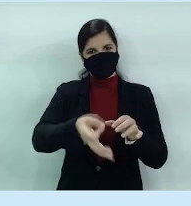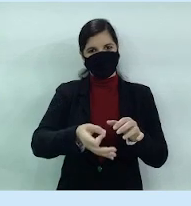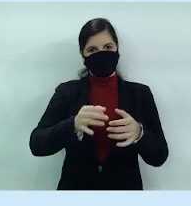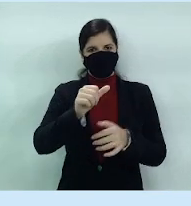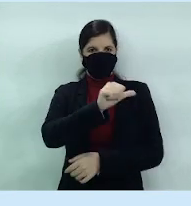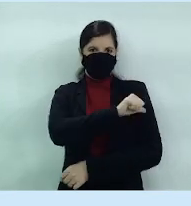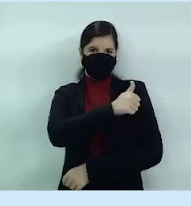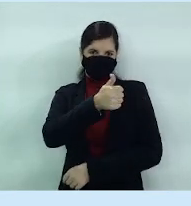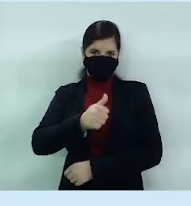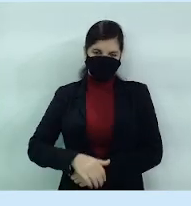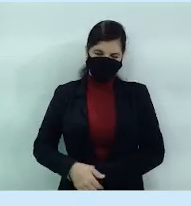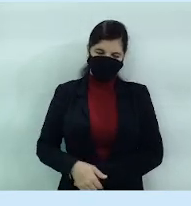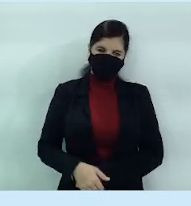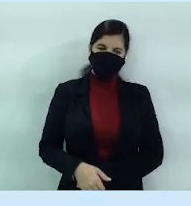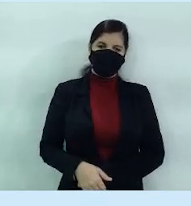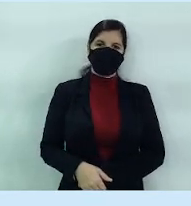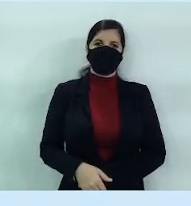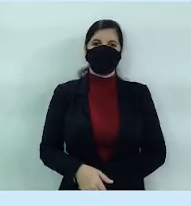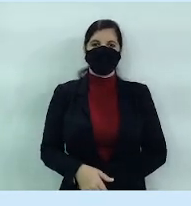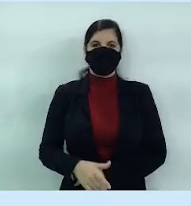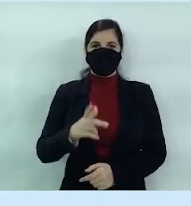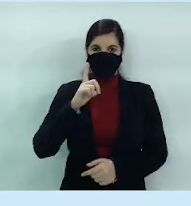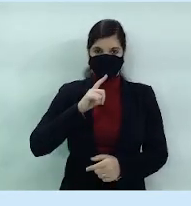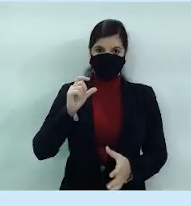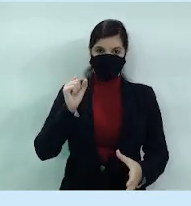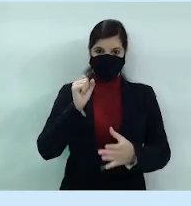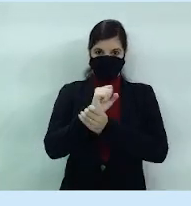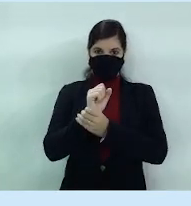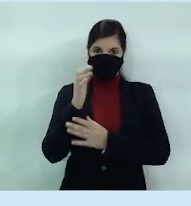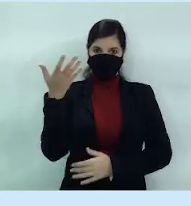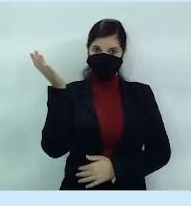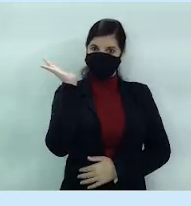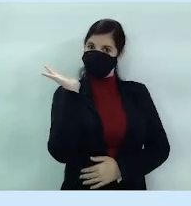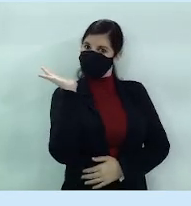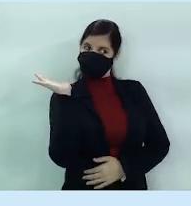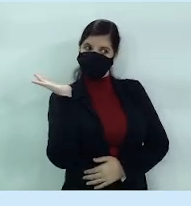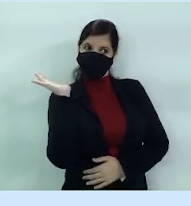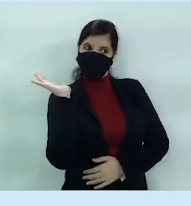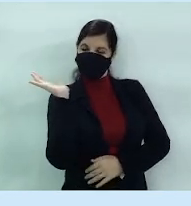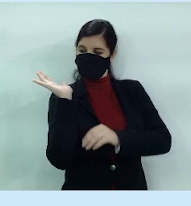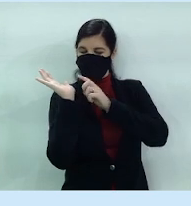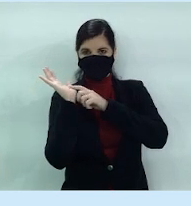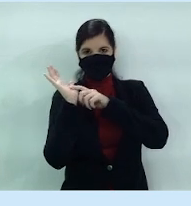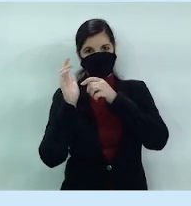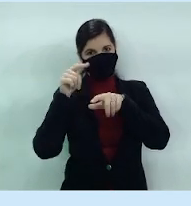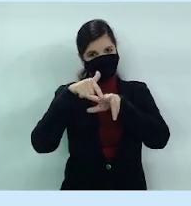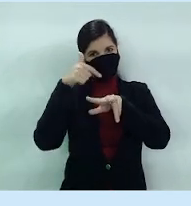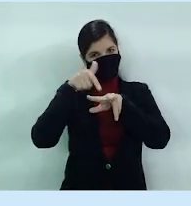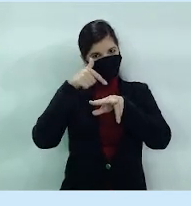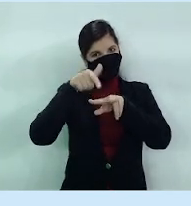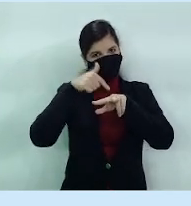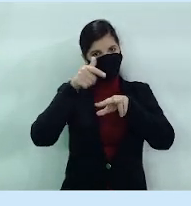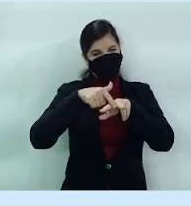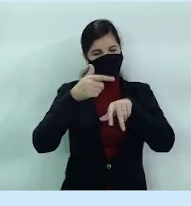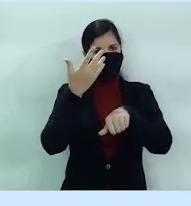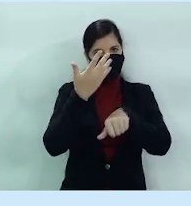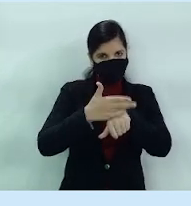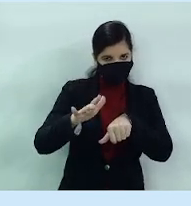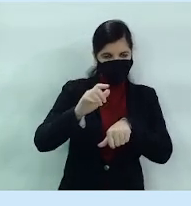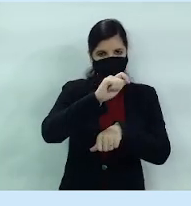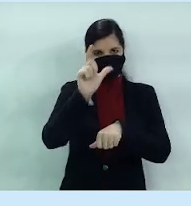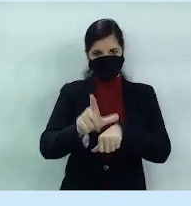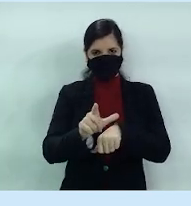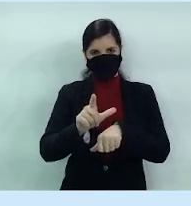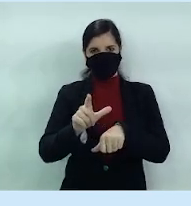Janeiro. E aí ele está segurando uma havaiana clássica, branca com